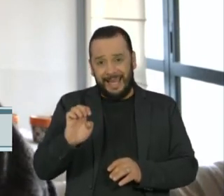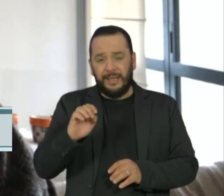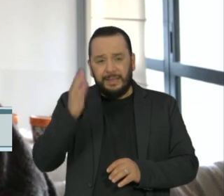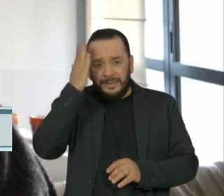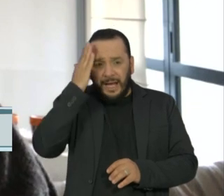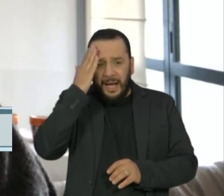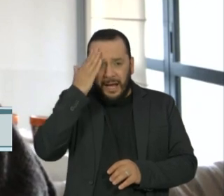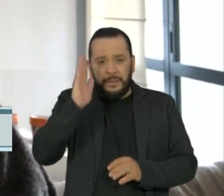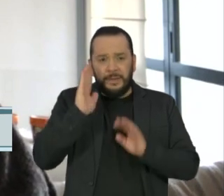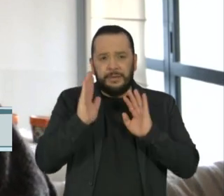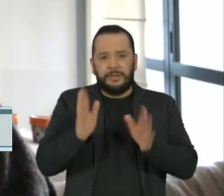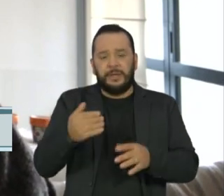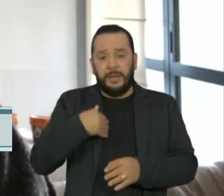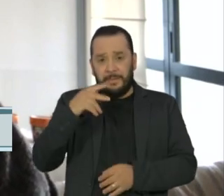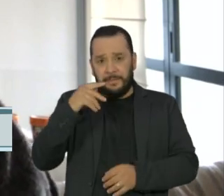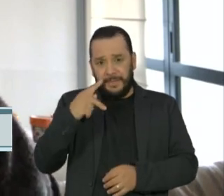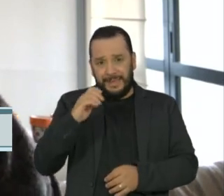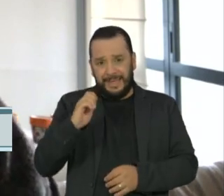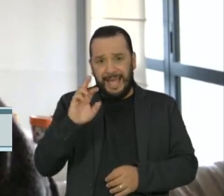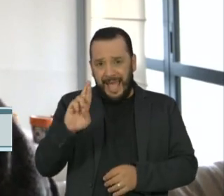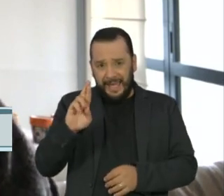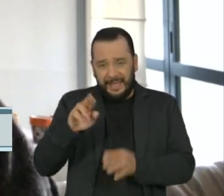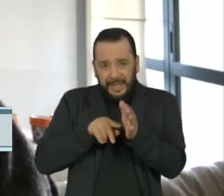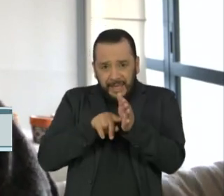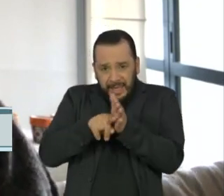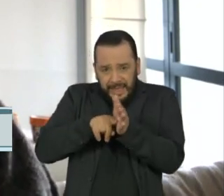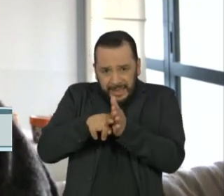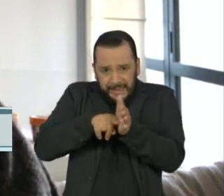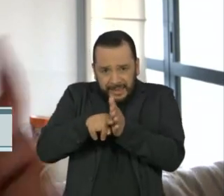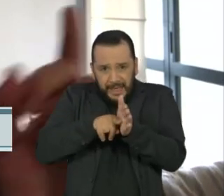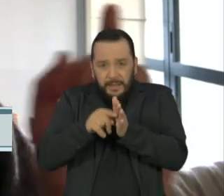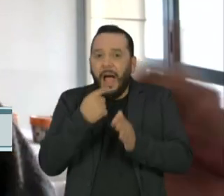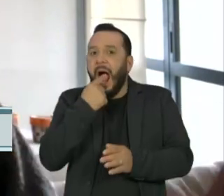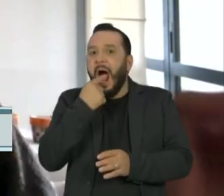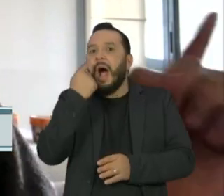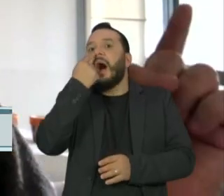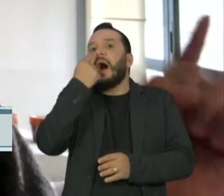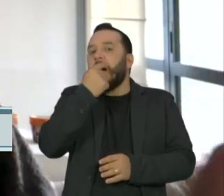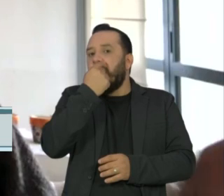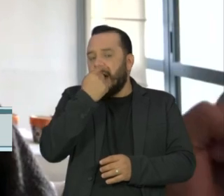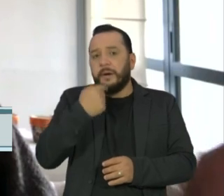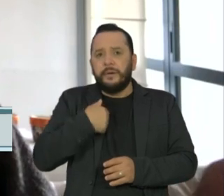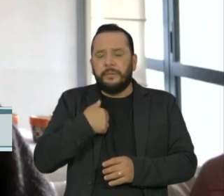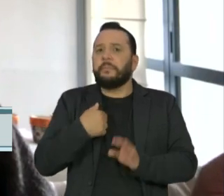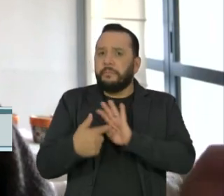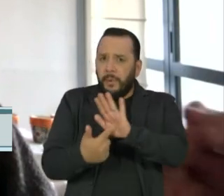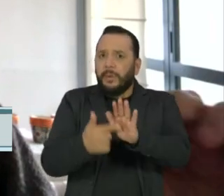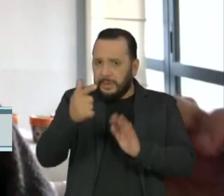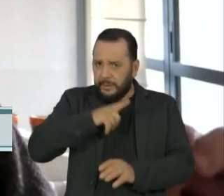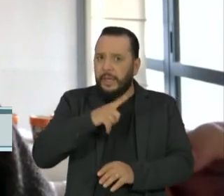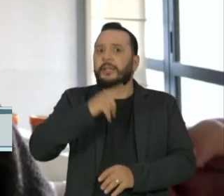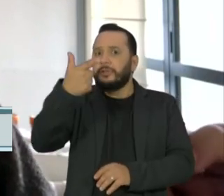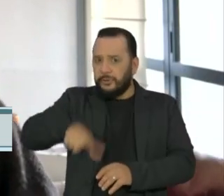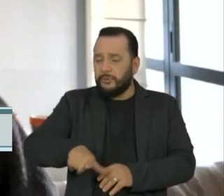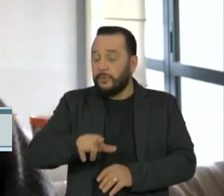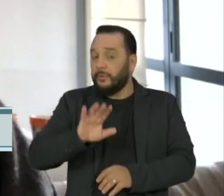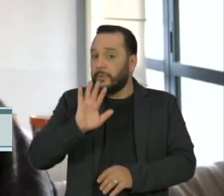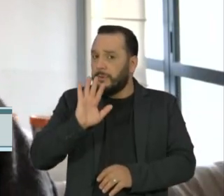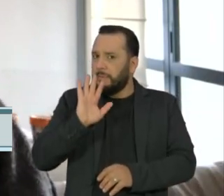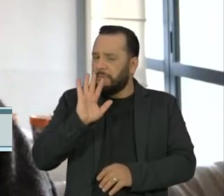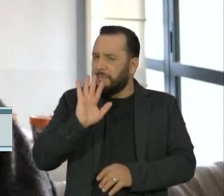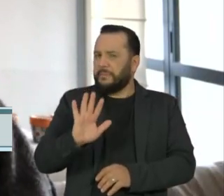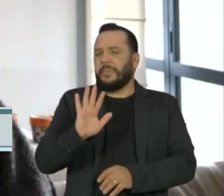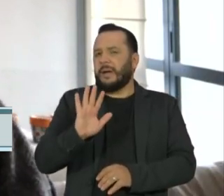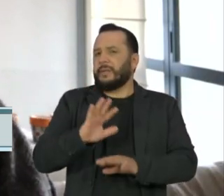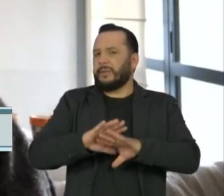a presença de partícula do vírus, reaparece em alguns casos que foram dados como curados no início. No entanto,